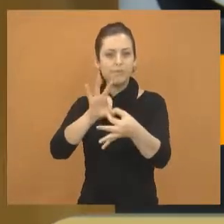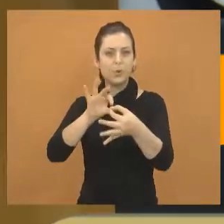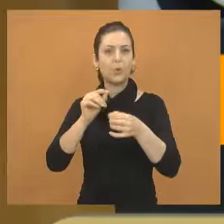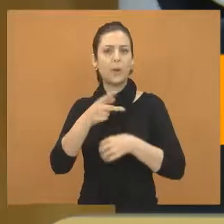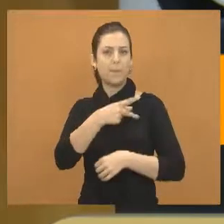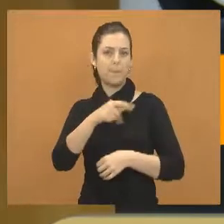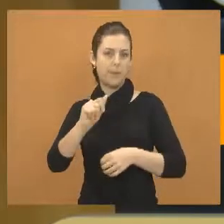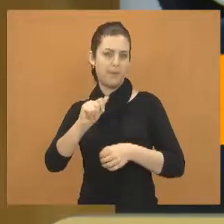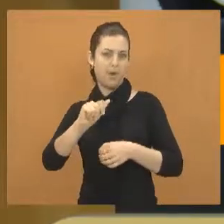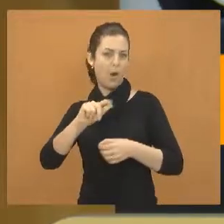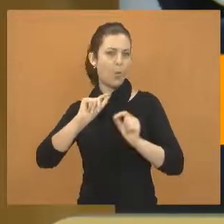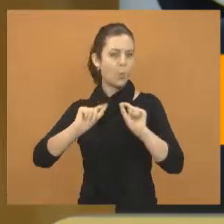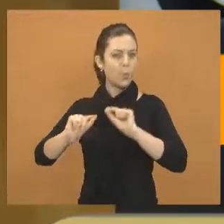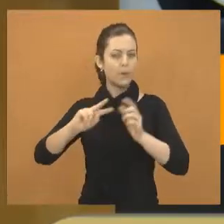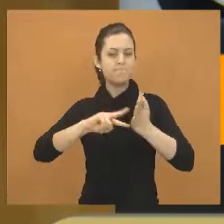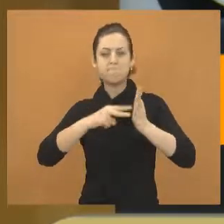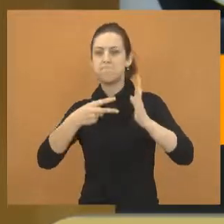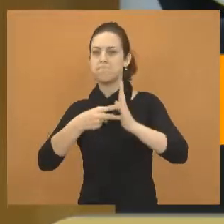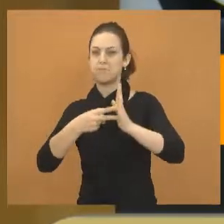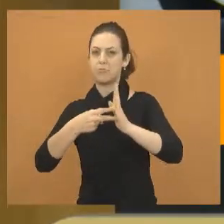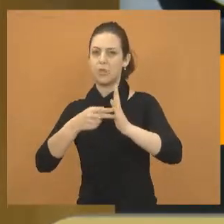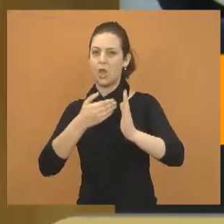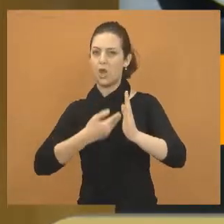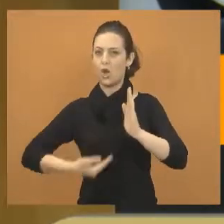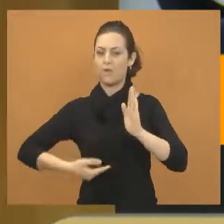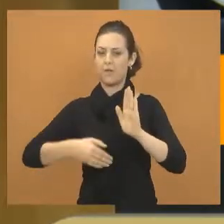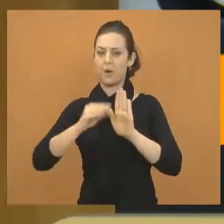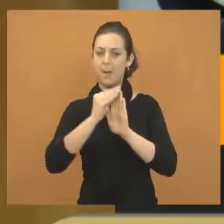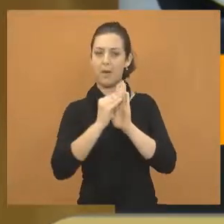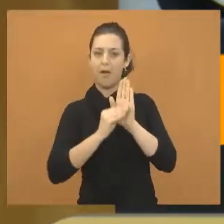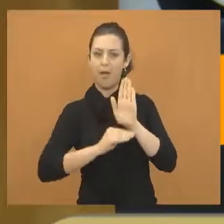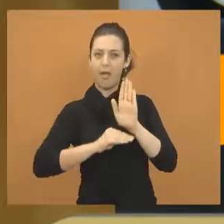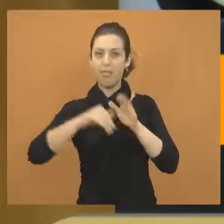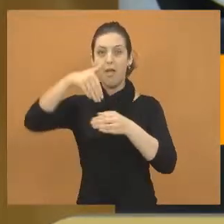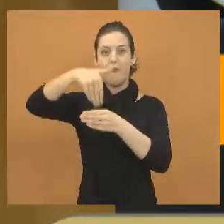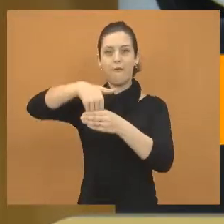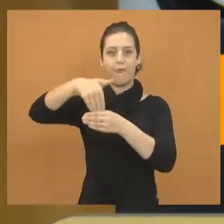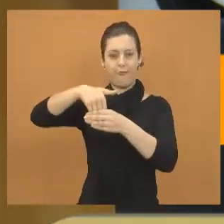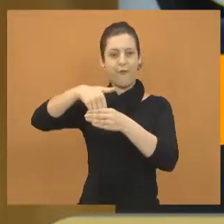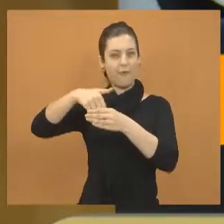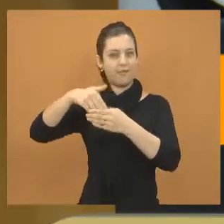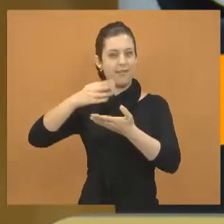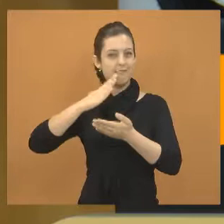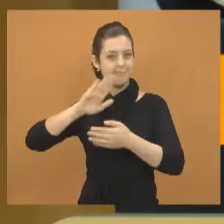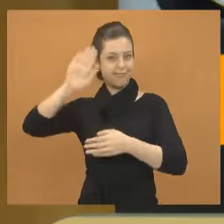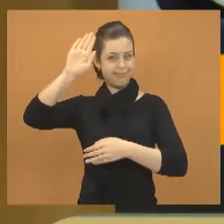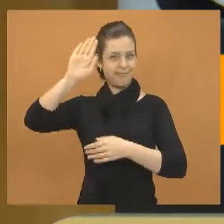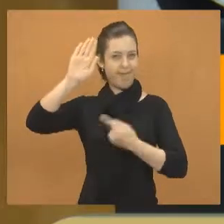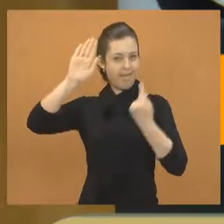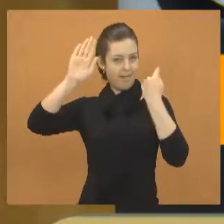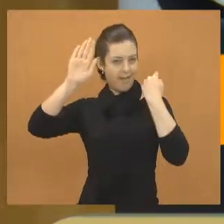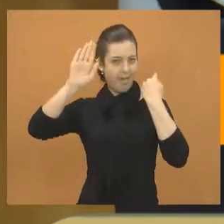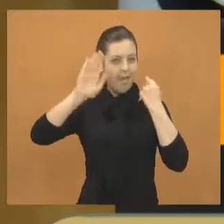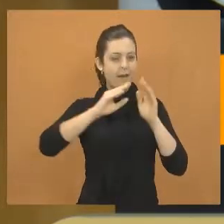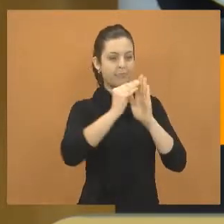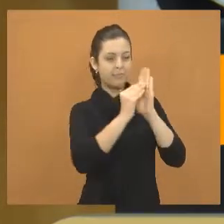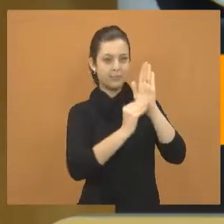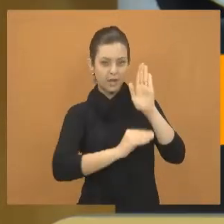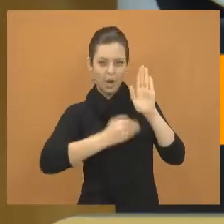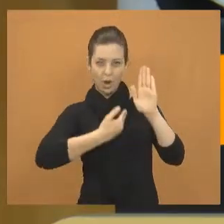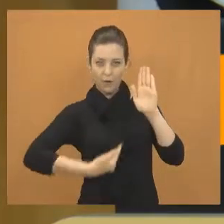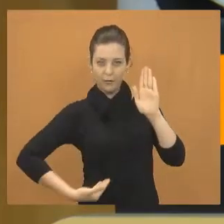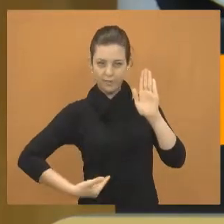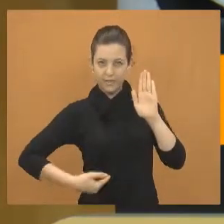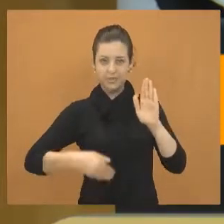PPA traduz o programa de governo vencedor das eleições. Então, o prefeito fez um programa de